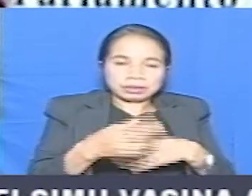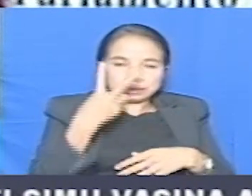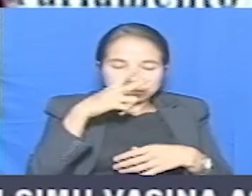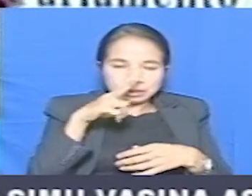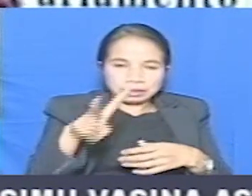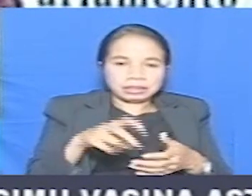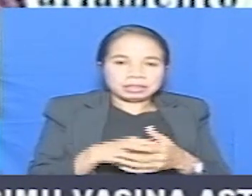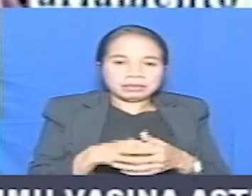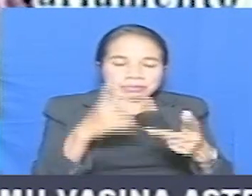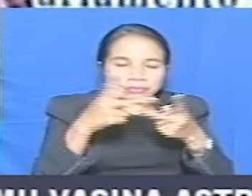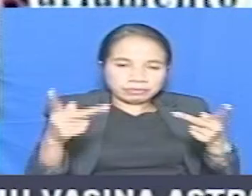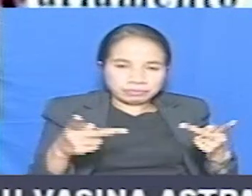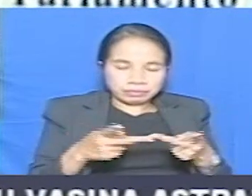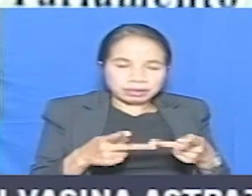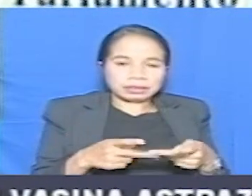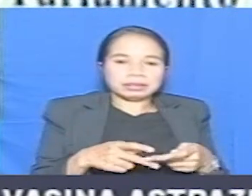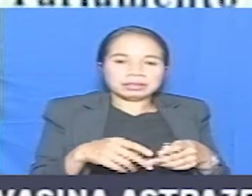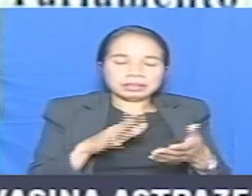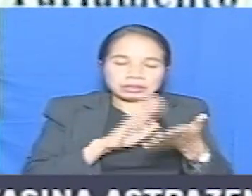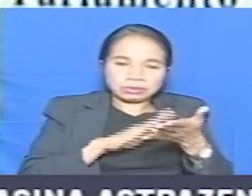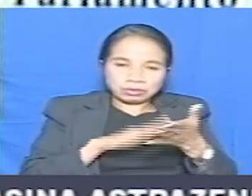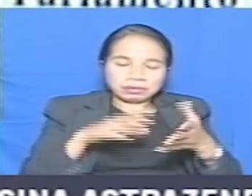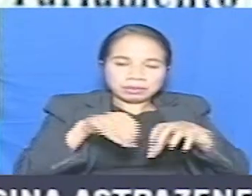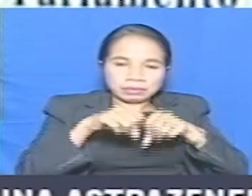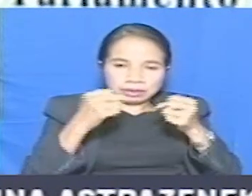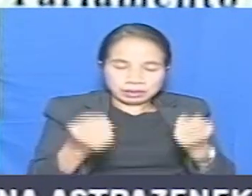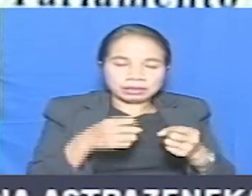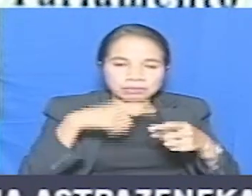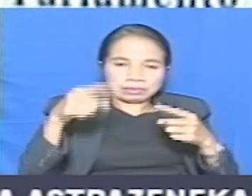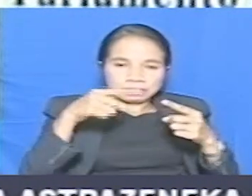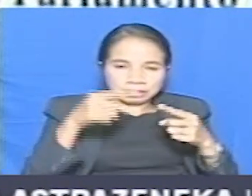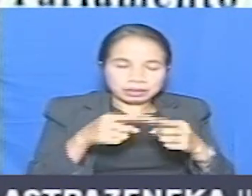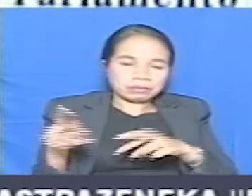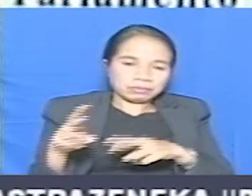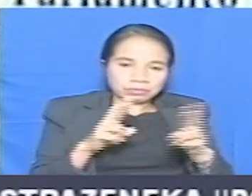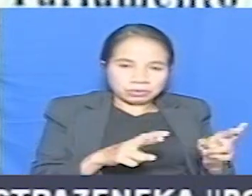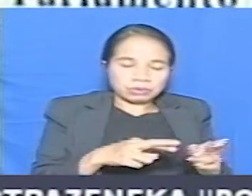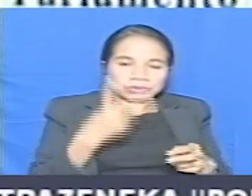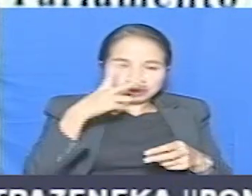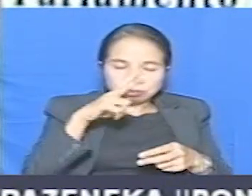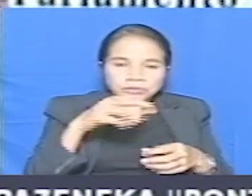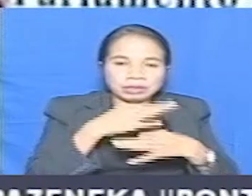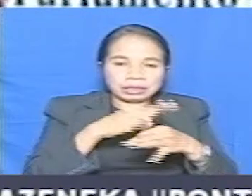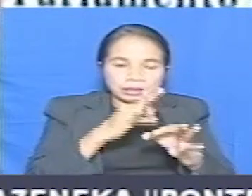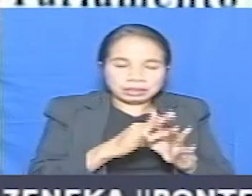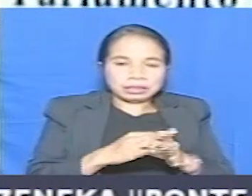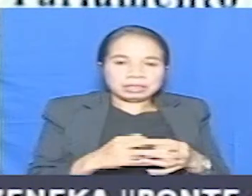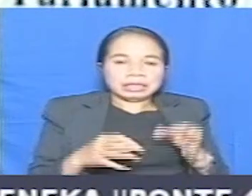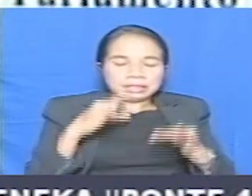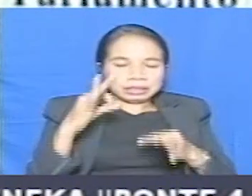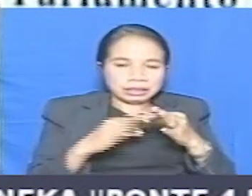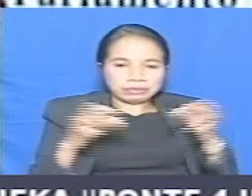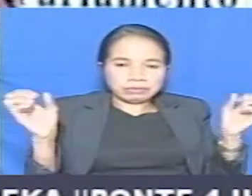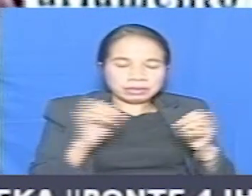na be, maka at wa hira amuso será detectado pronto ato atende e tempo para. Mesmo que